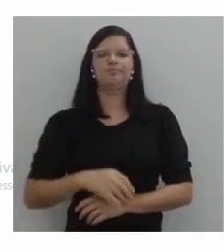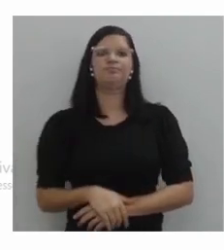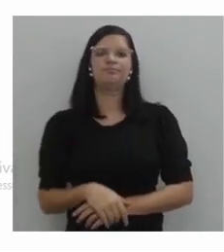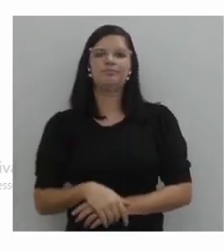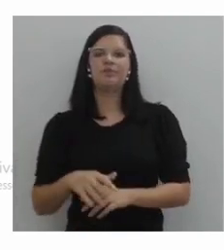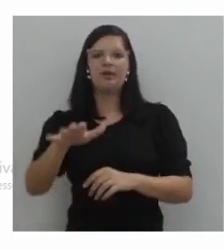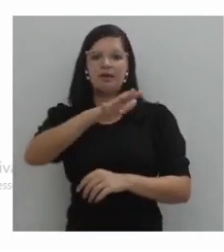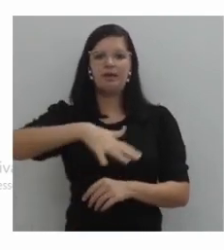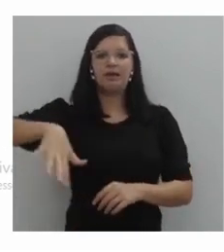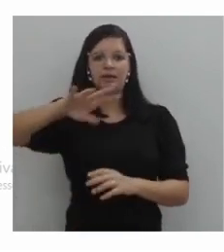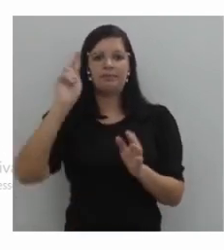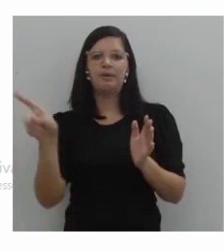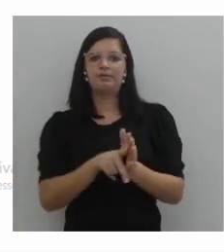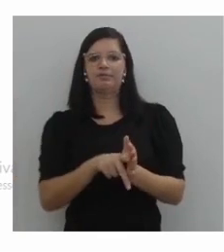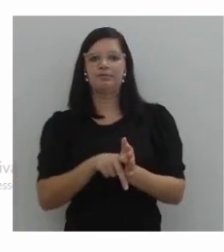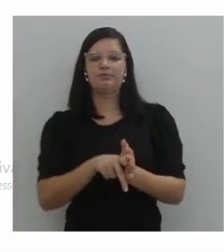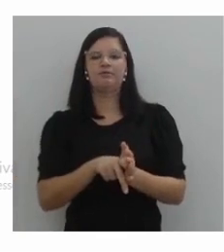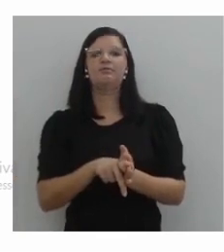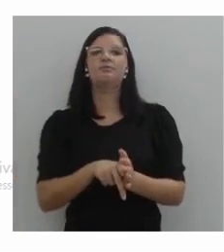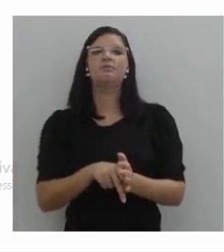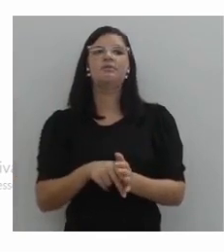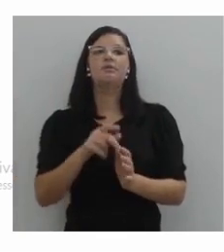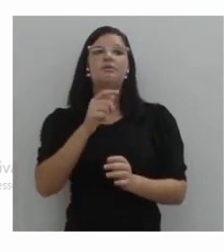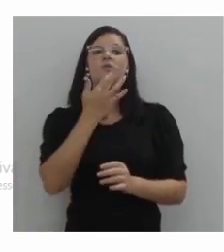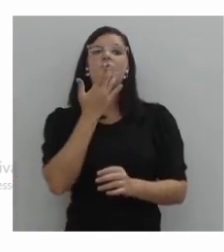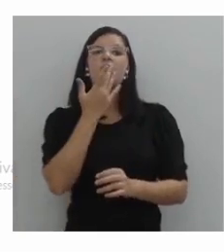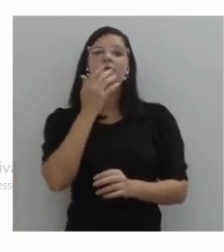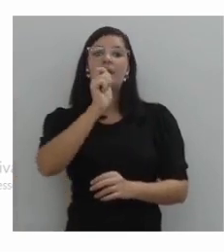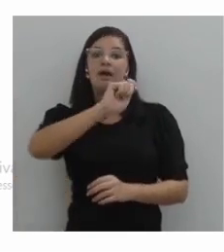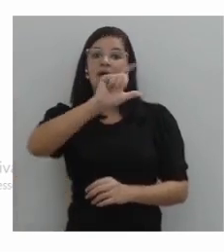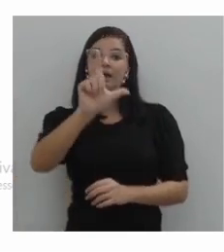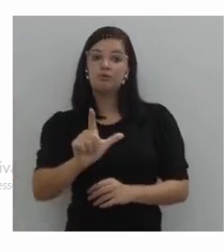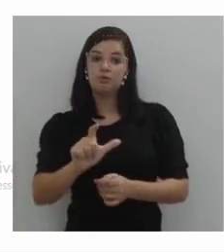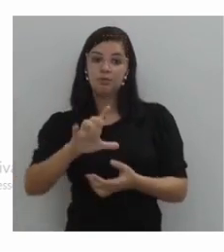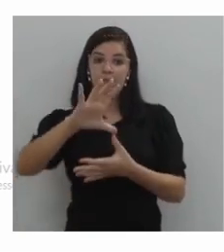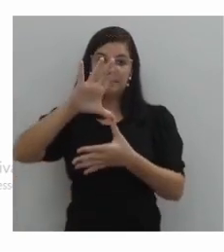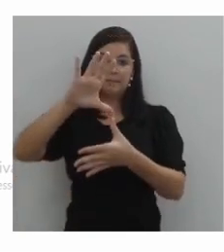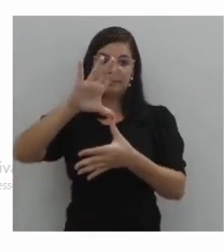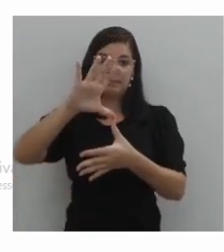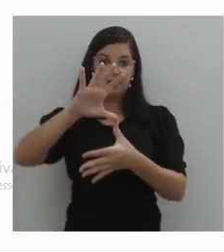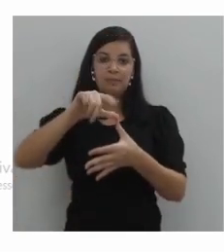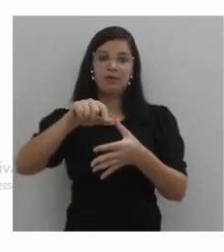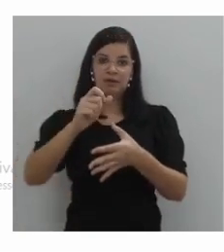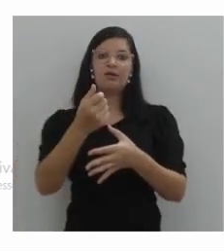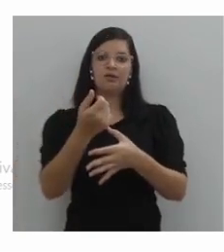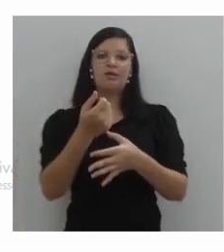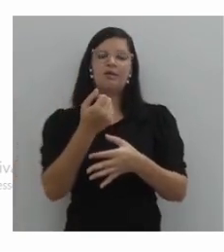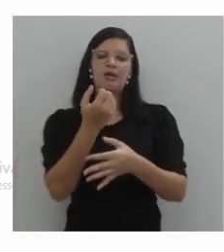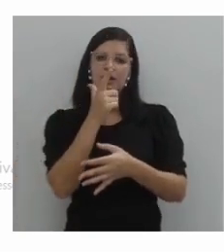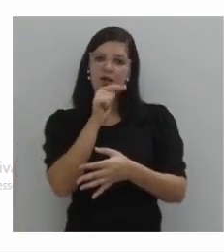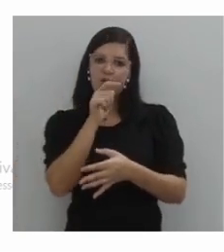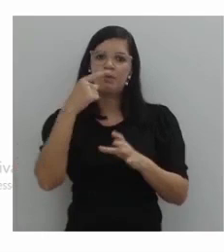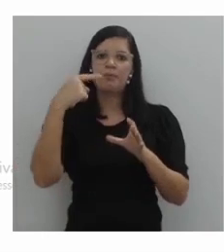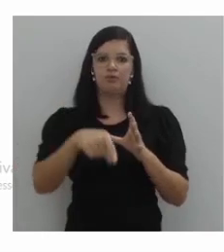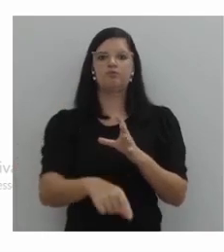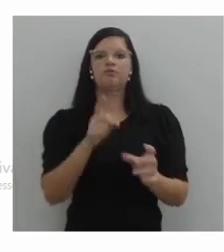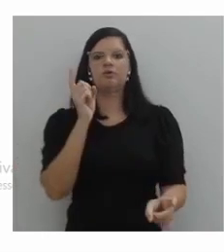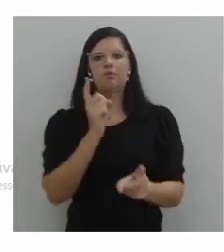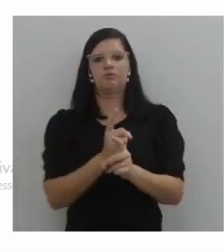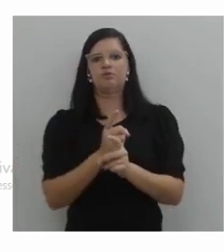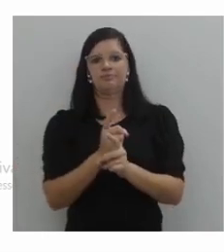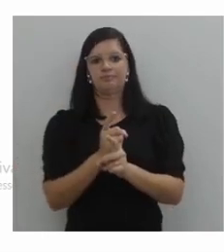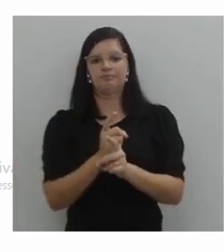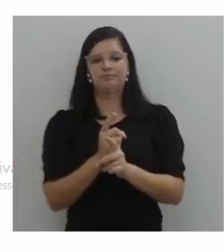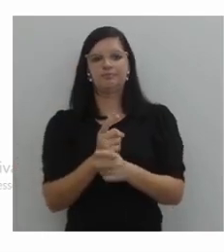de ocupação desse aquífero. Então, toda essa parte azul que vocês veem no mapa é a quantidade de água subterrânea nesse